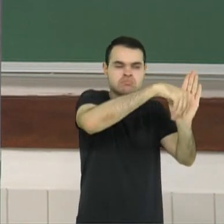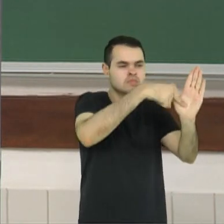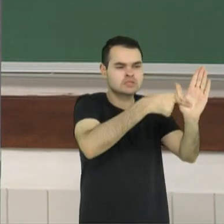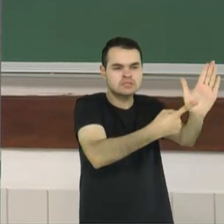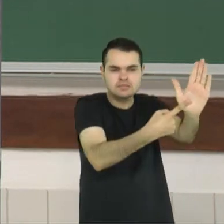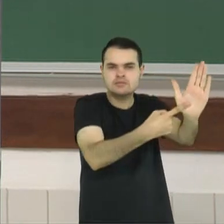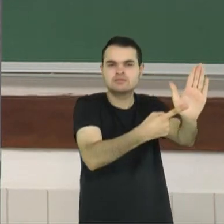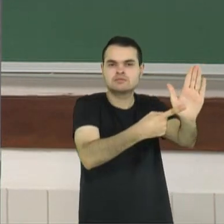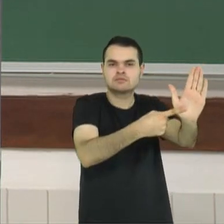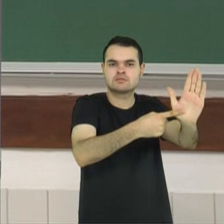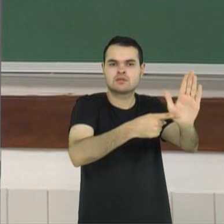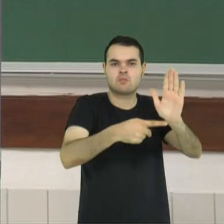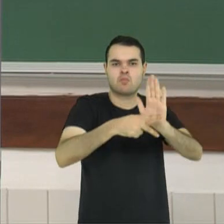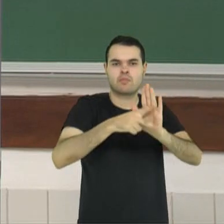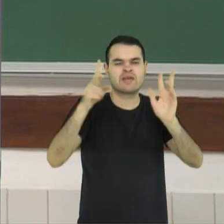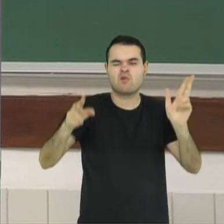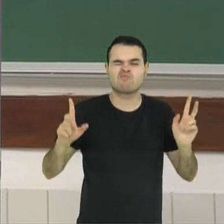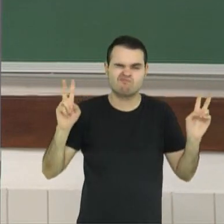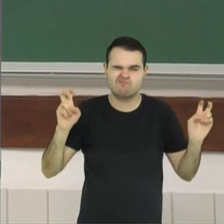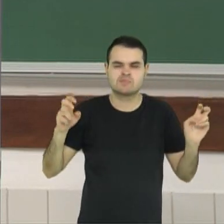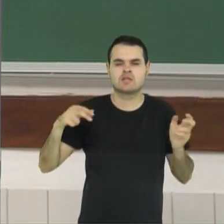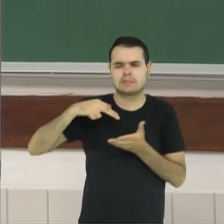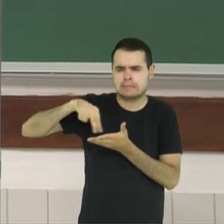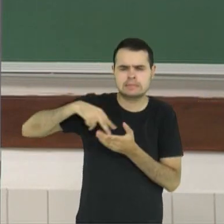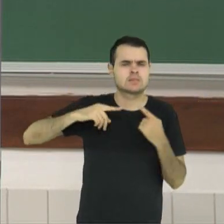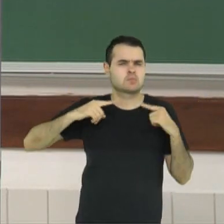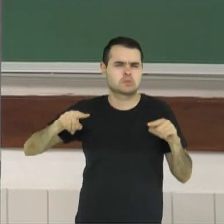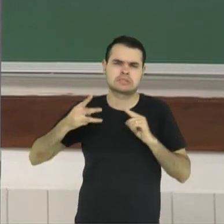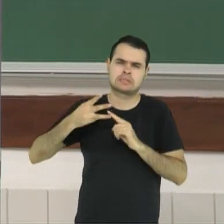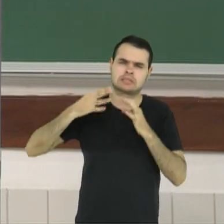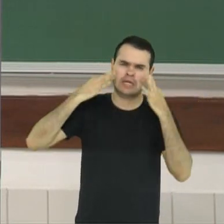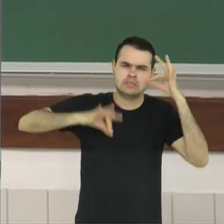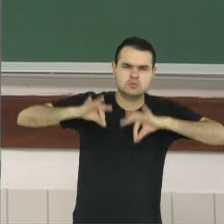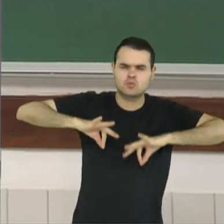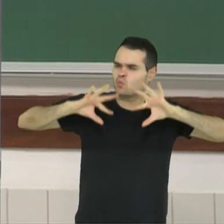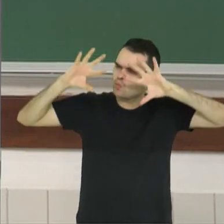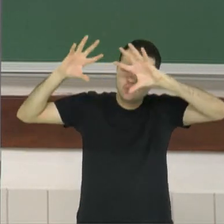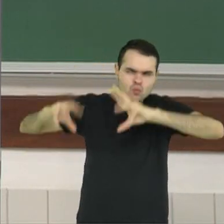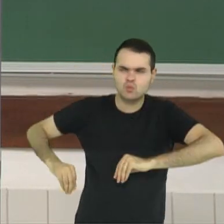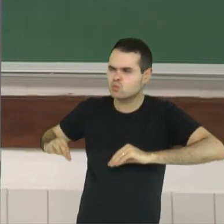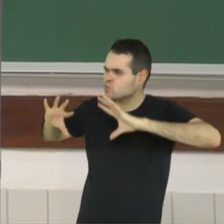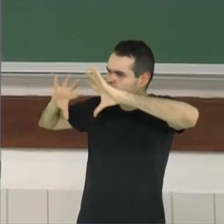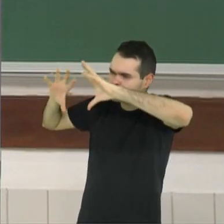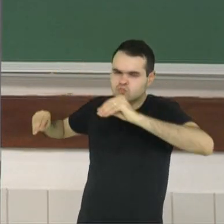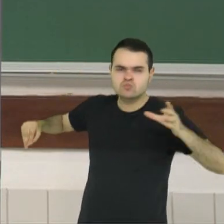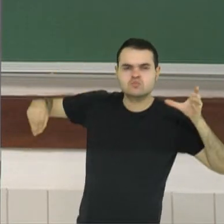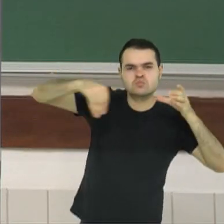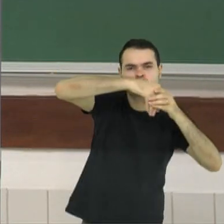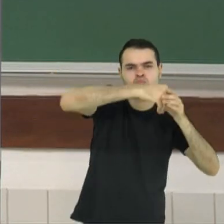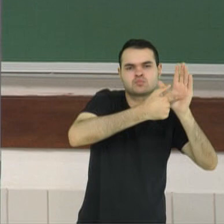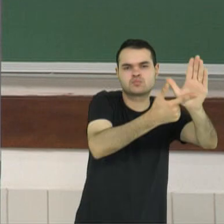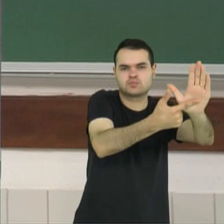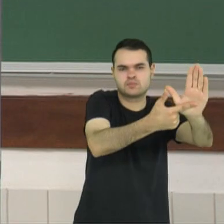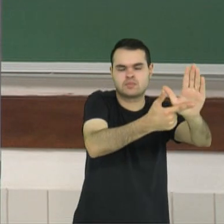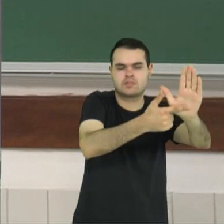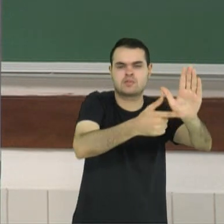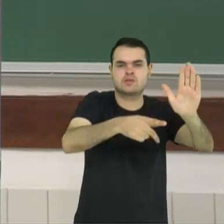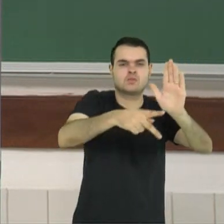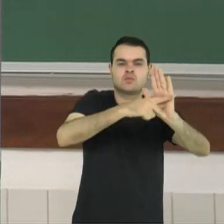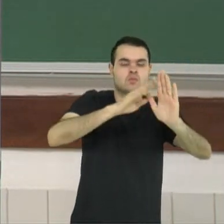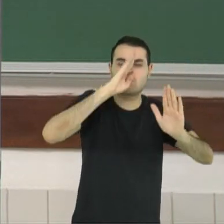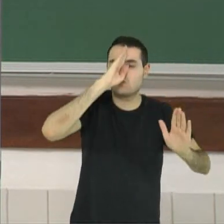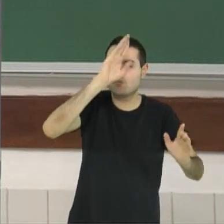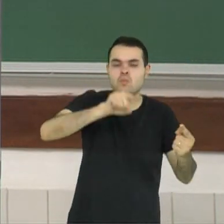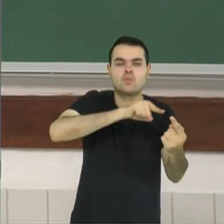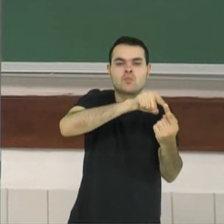várias armas que ela tem, dança, música, teatro, está usando tudo isso para trazer esse conceito, em prol, que eu falei,